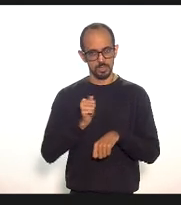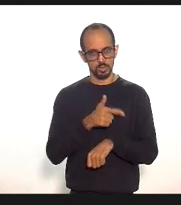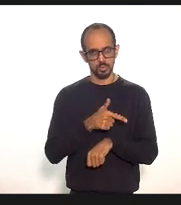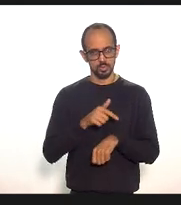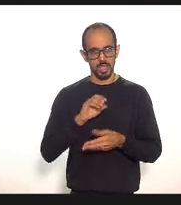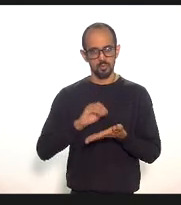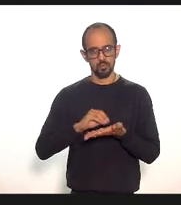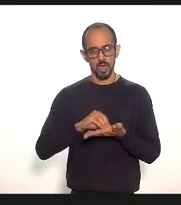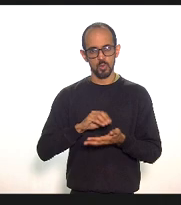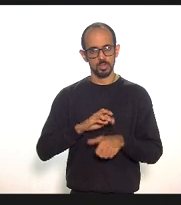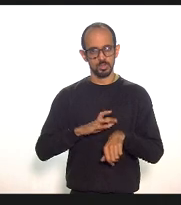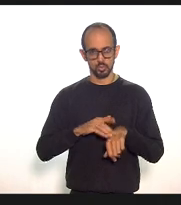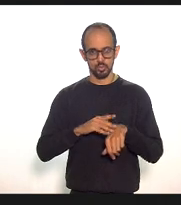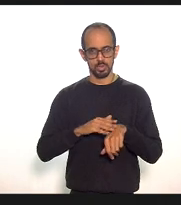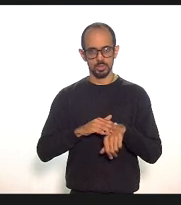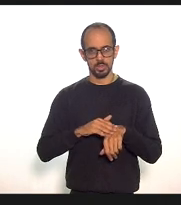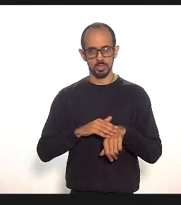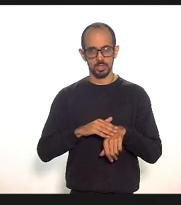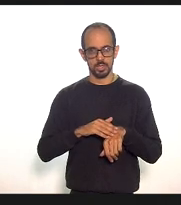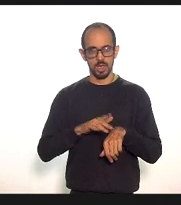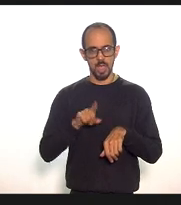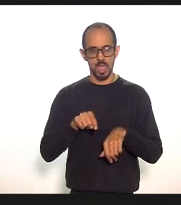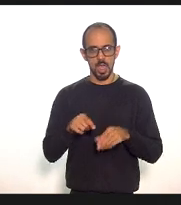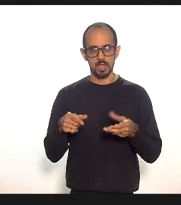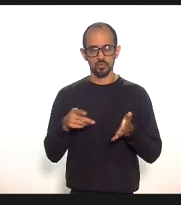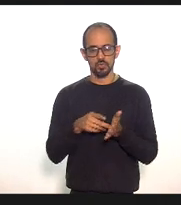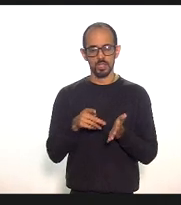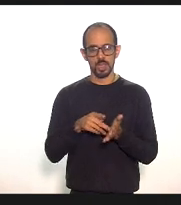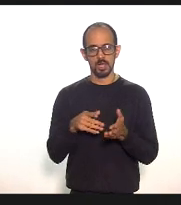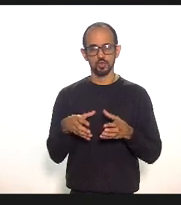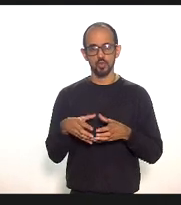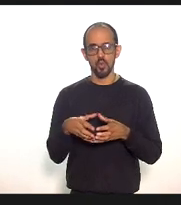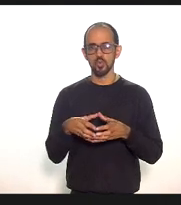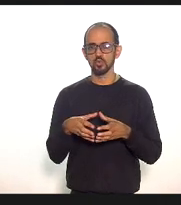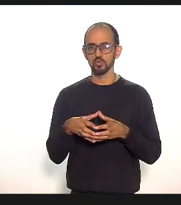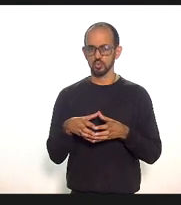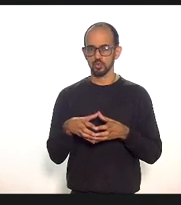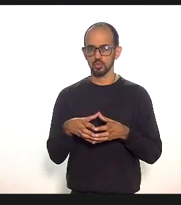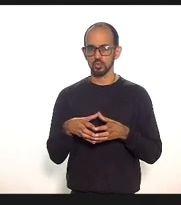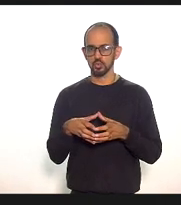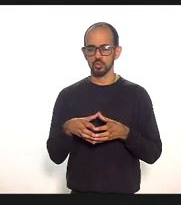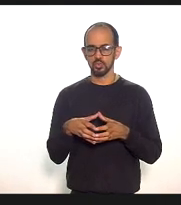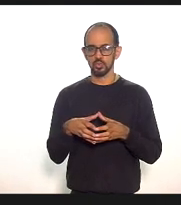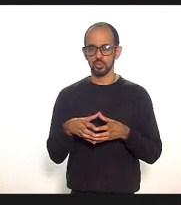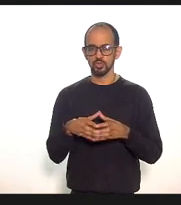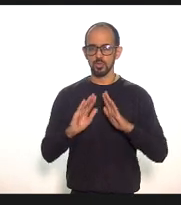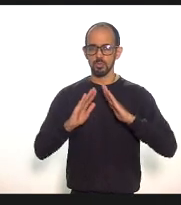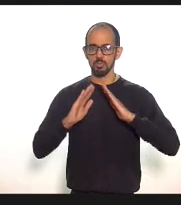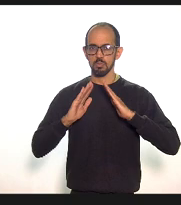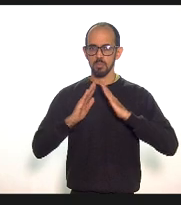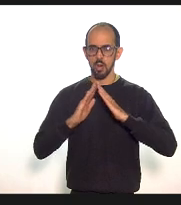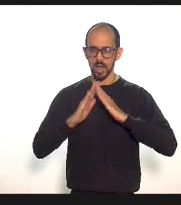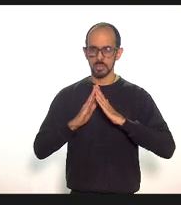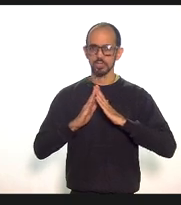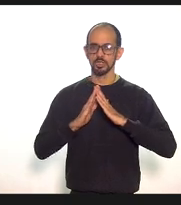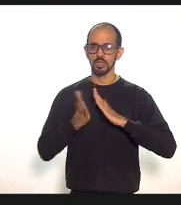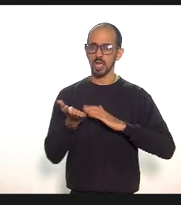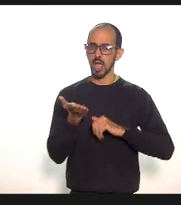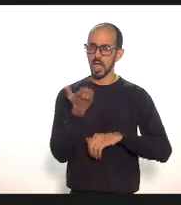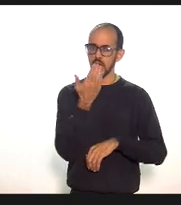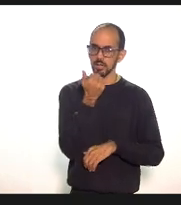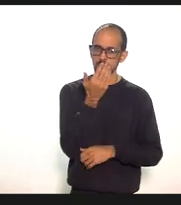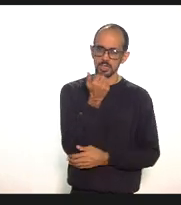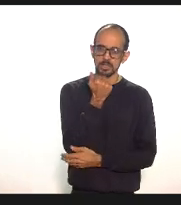da doença. Ela é um conjunto de fatores, como moradia, como